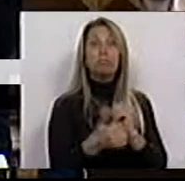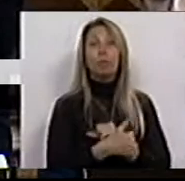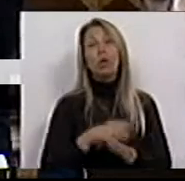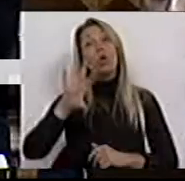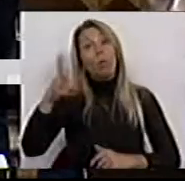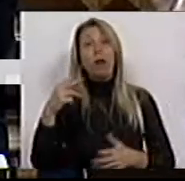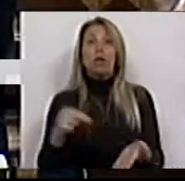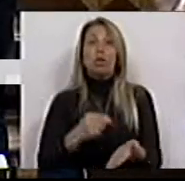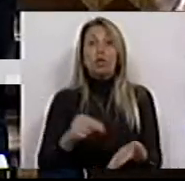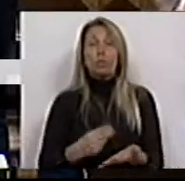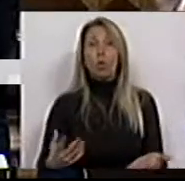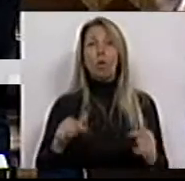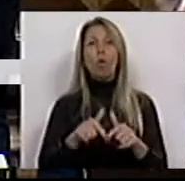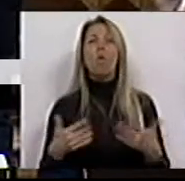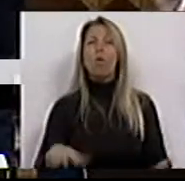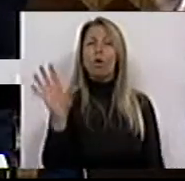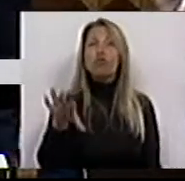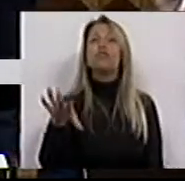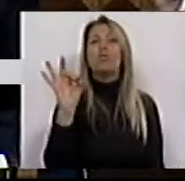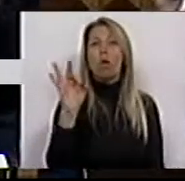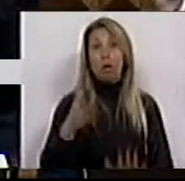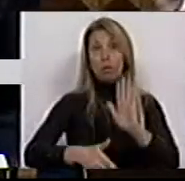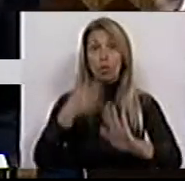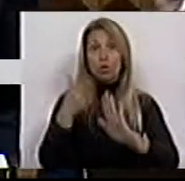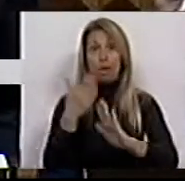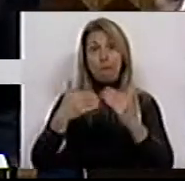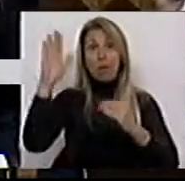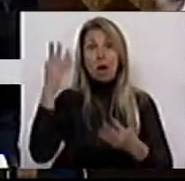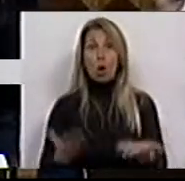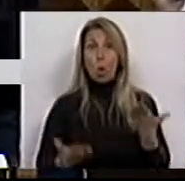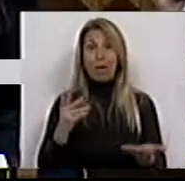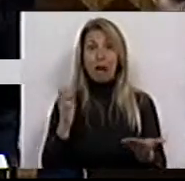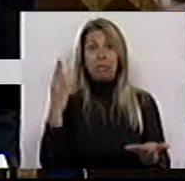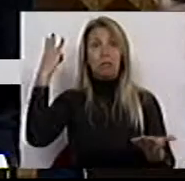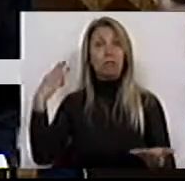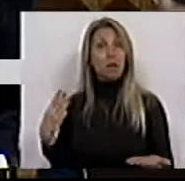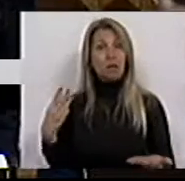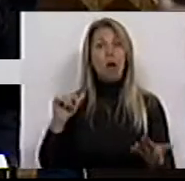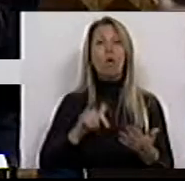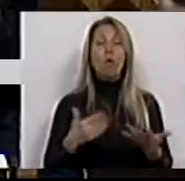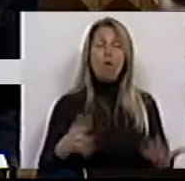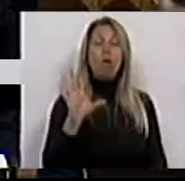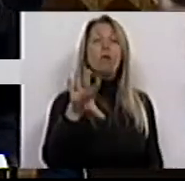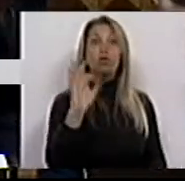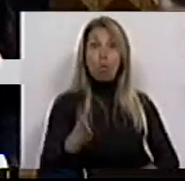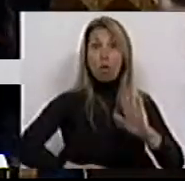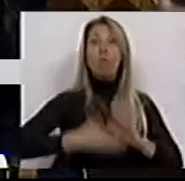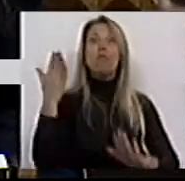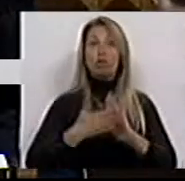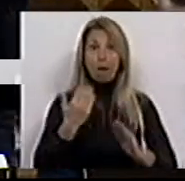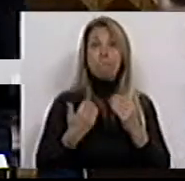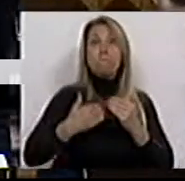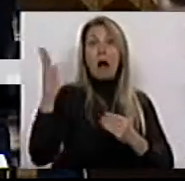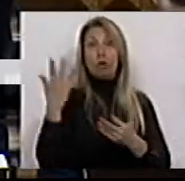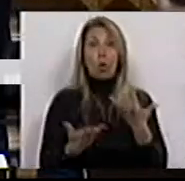esperou. E hoje a escolha é muito mais urgente do que era há 3 anos. Hoje a escolha é muito mais urgente do que era ontem